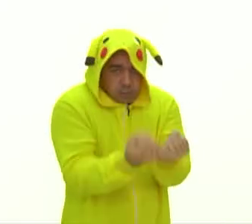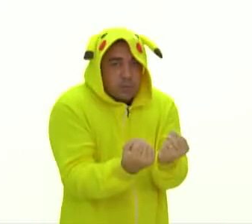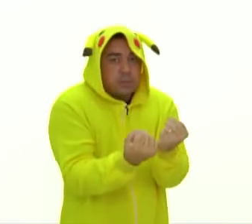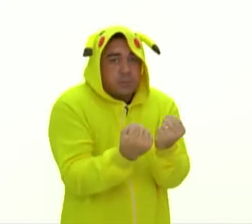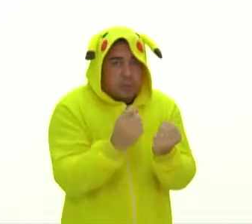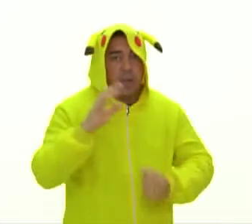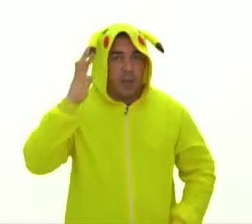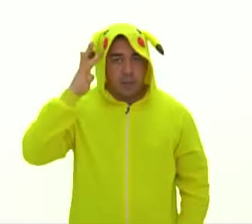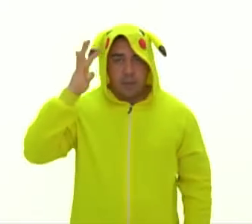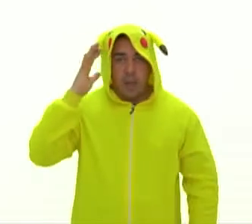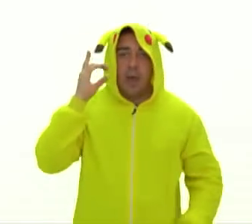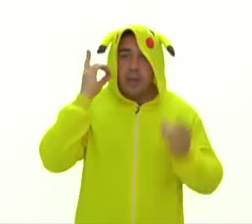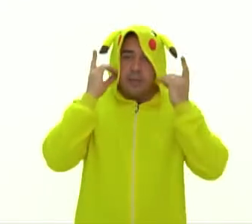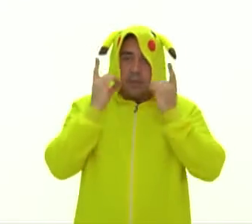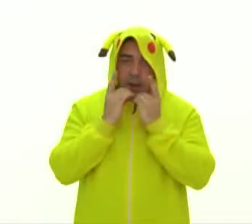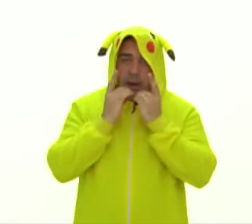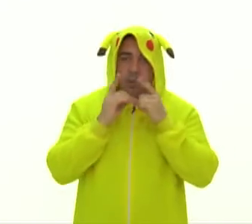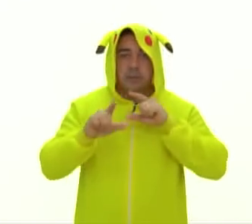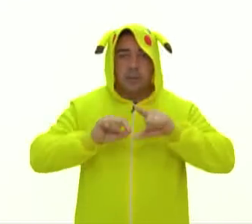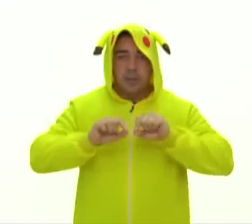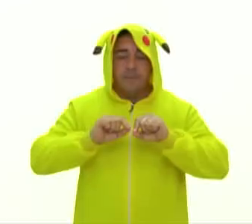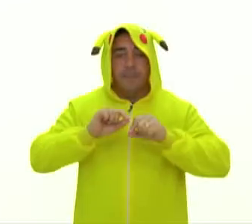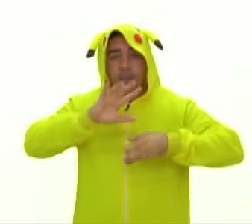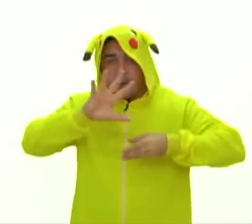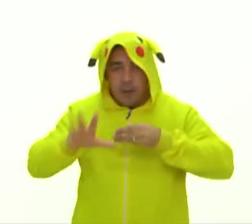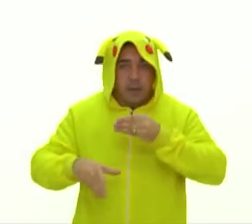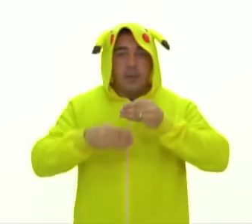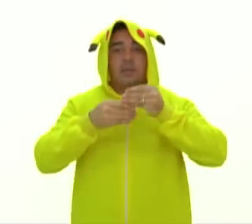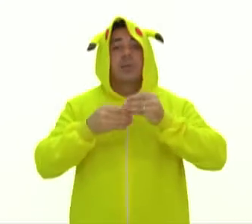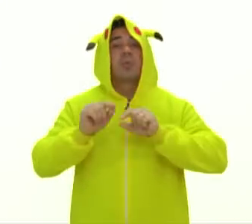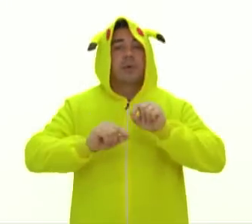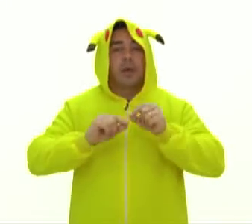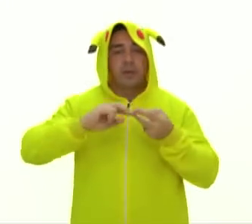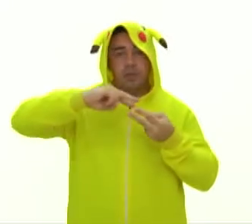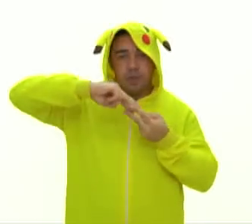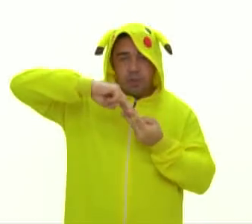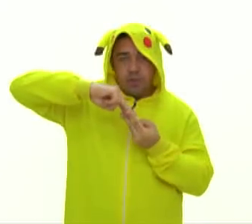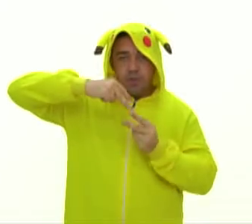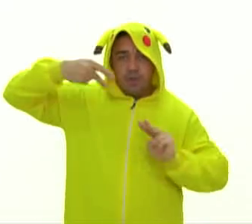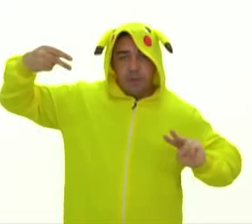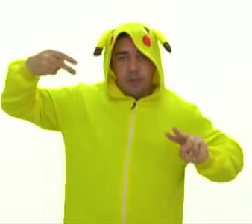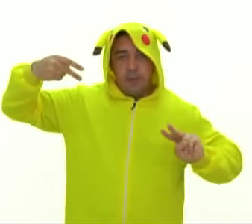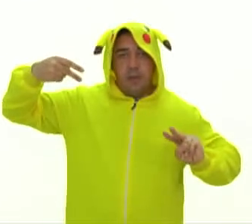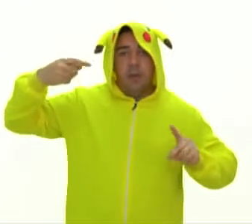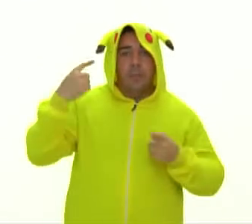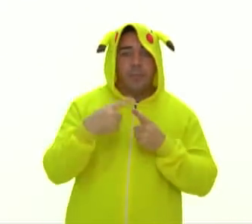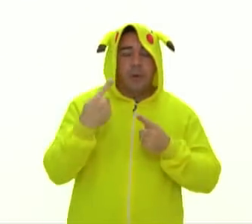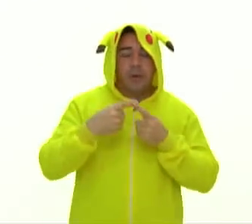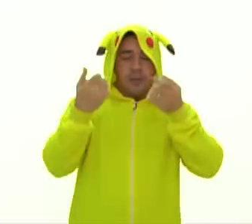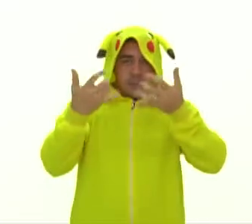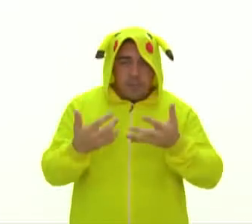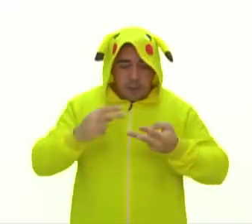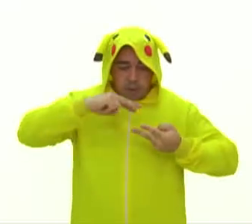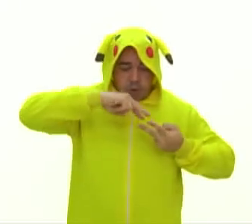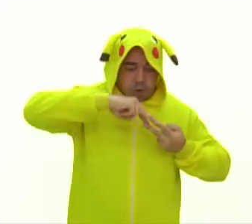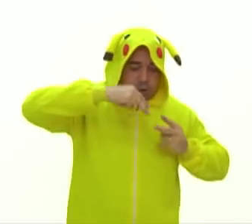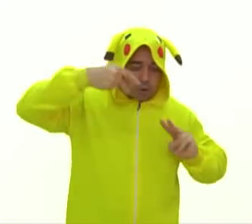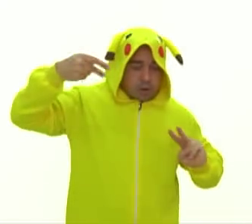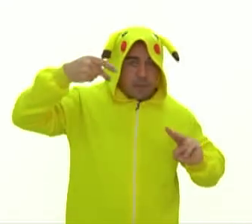ideia do Darwin, da seleção natural, e acrescenta genética. Por quê? Porque agora explica. Por que tem variedade? Porque